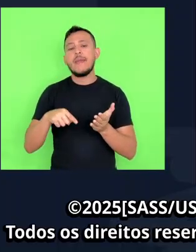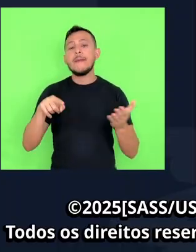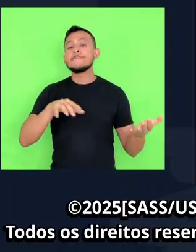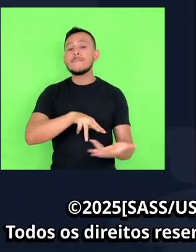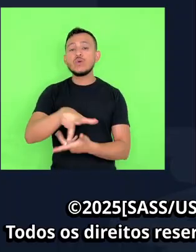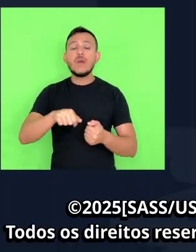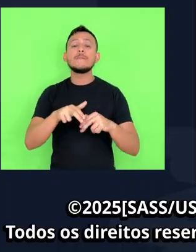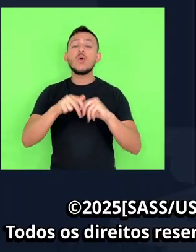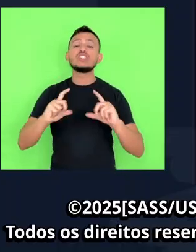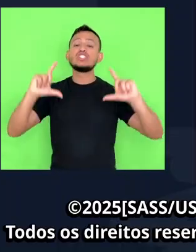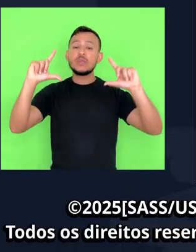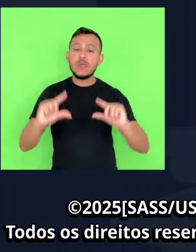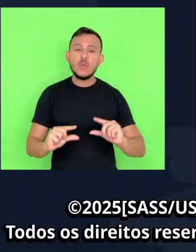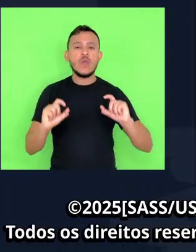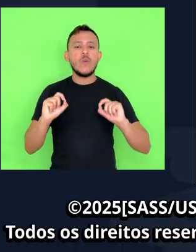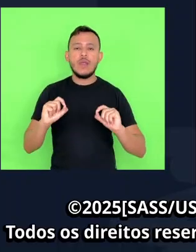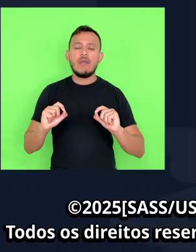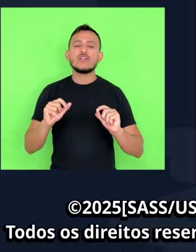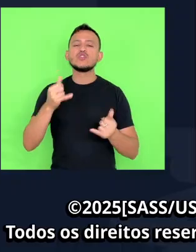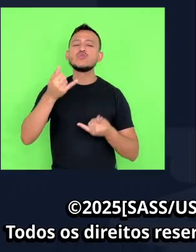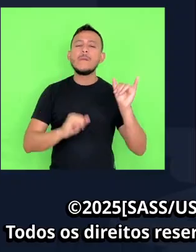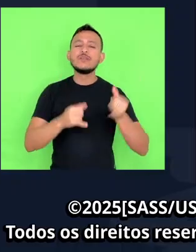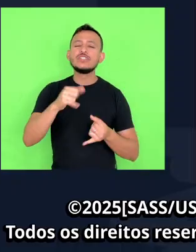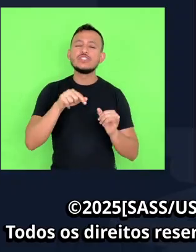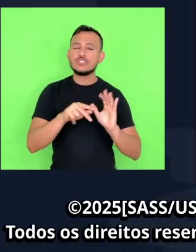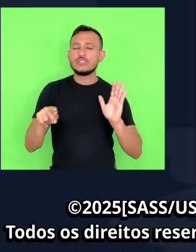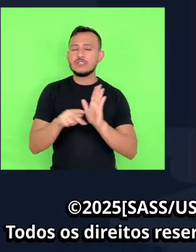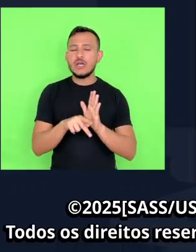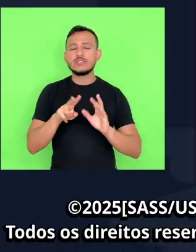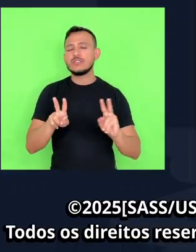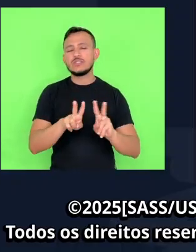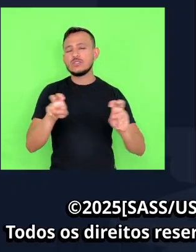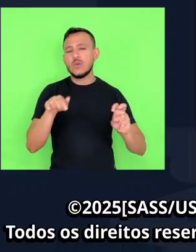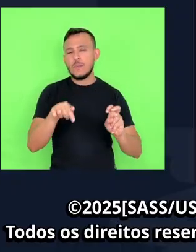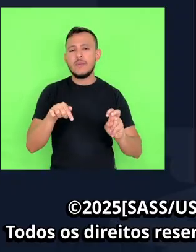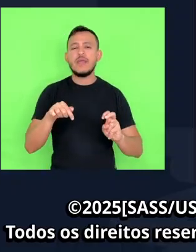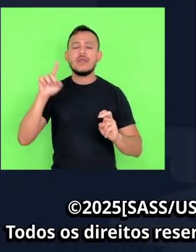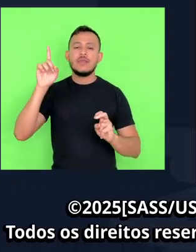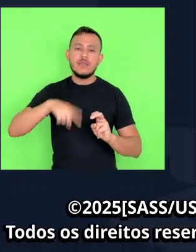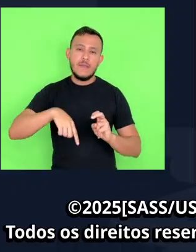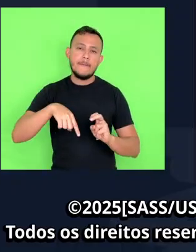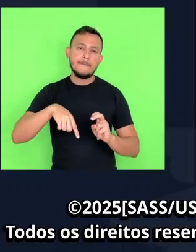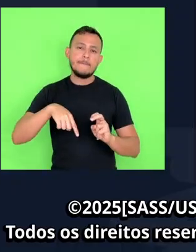mundial para a diminuição de uma das substâncias relacionadas, que era...